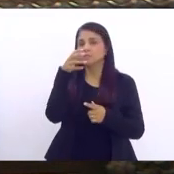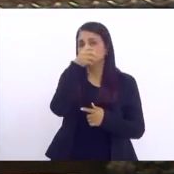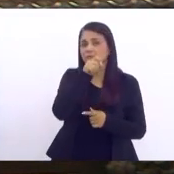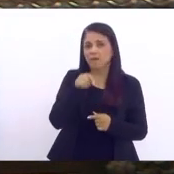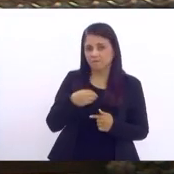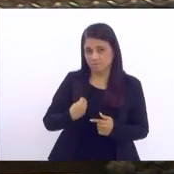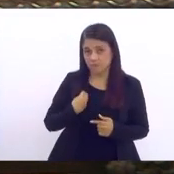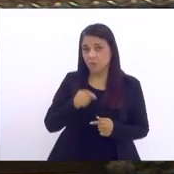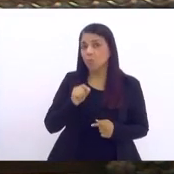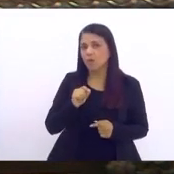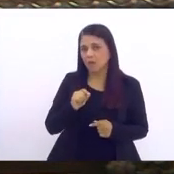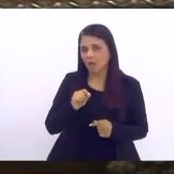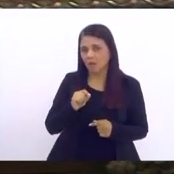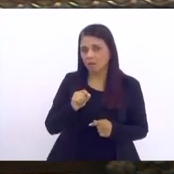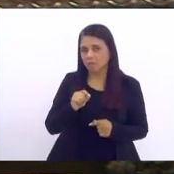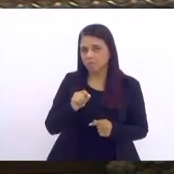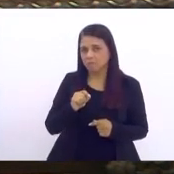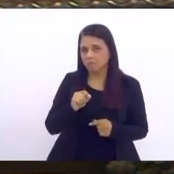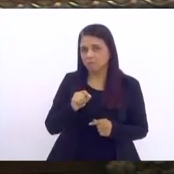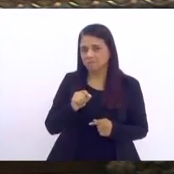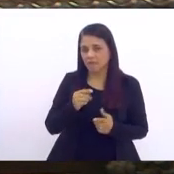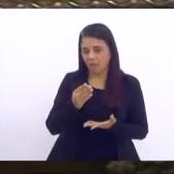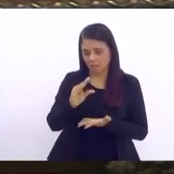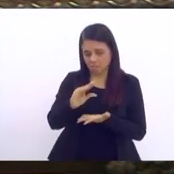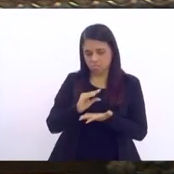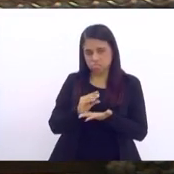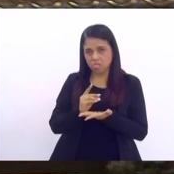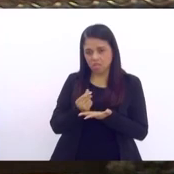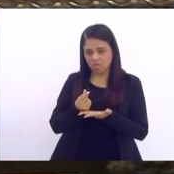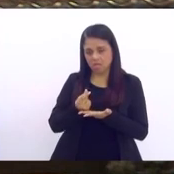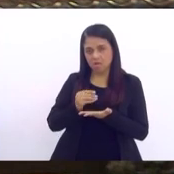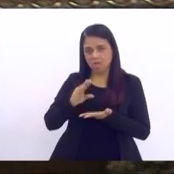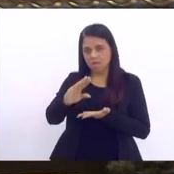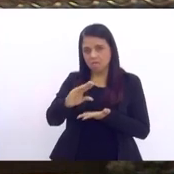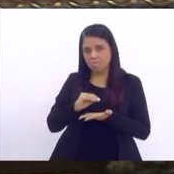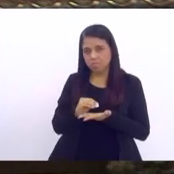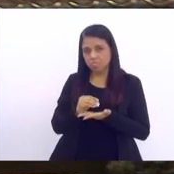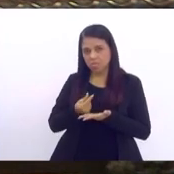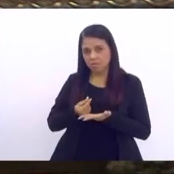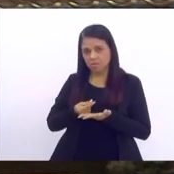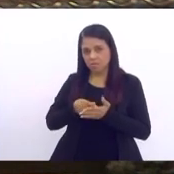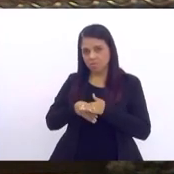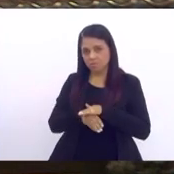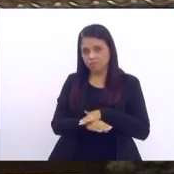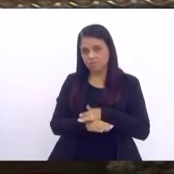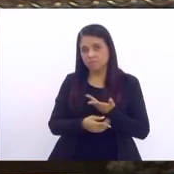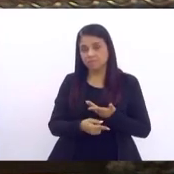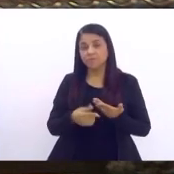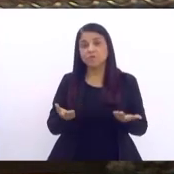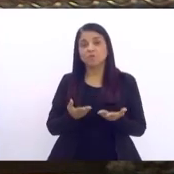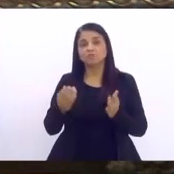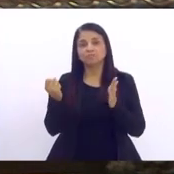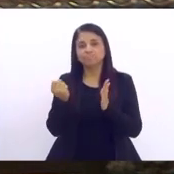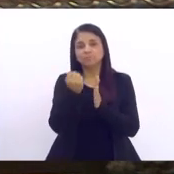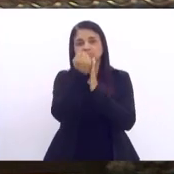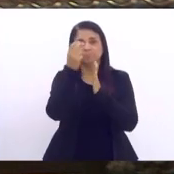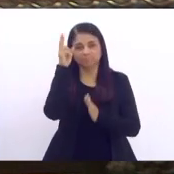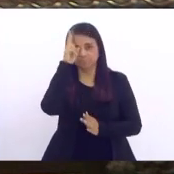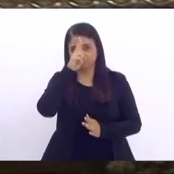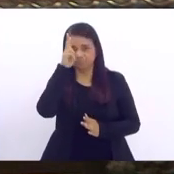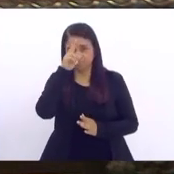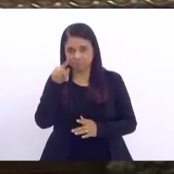arrecadar. E hoje vira um momento histórico. Hoje vira um momento histórico, porque estamos